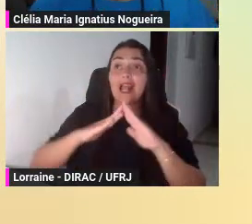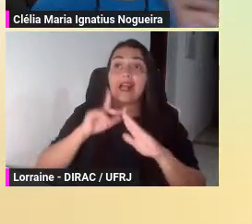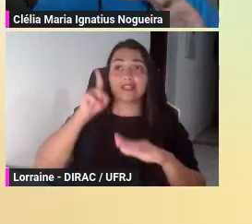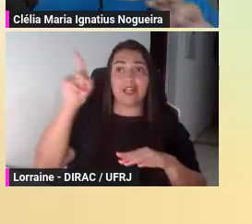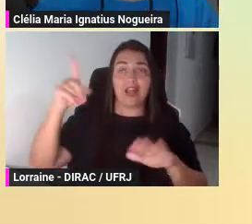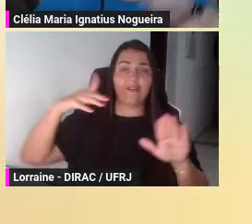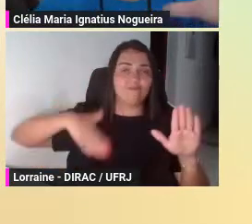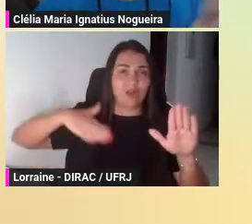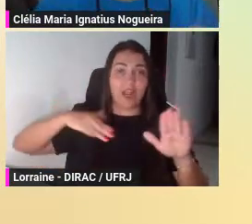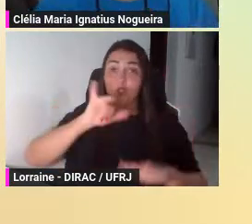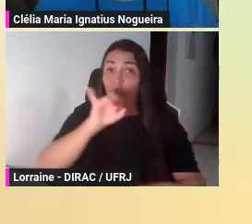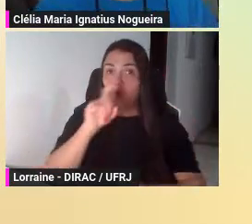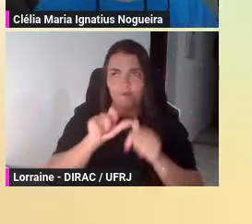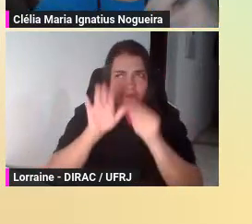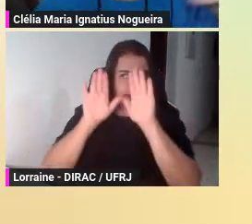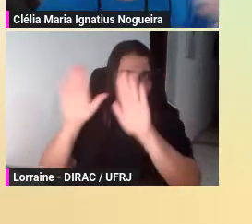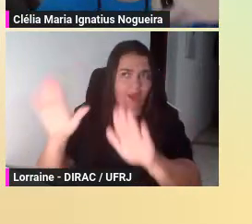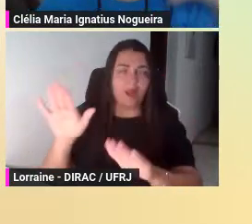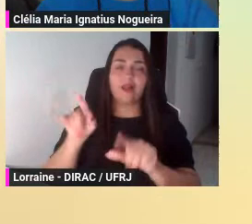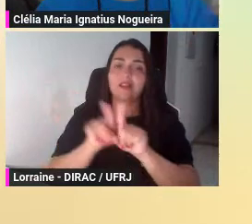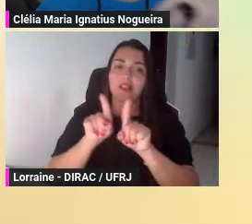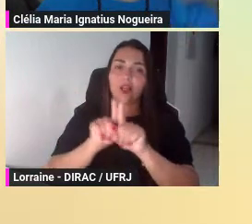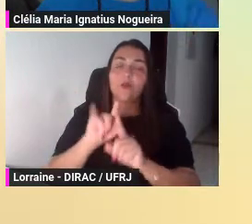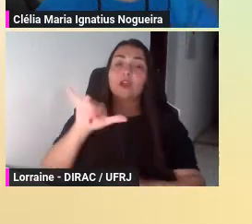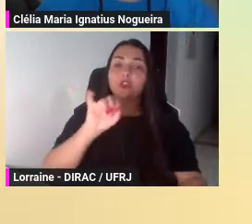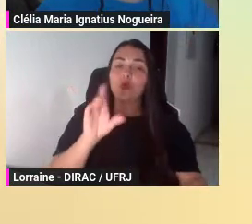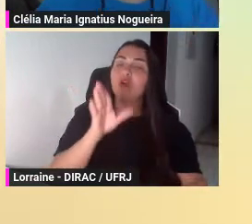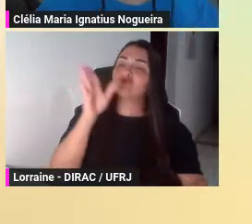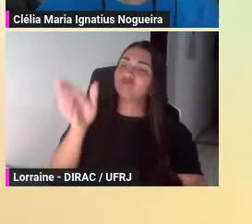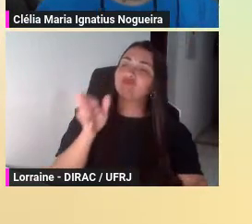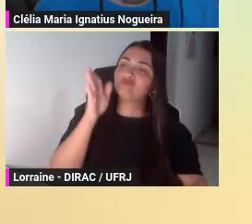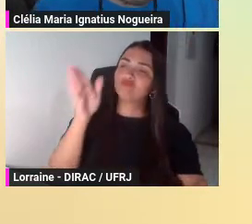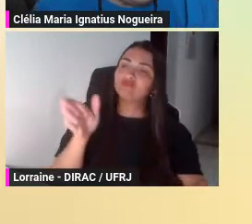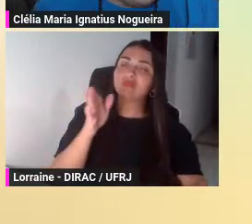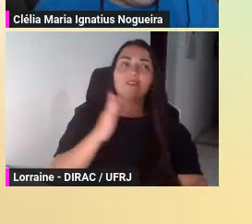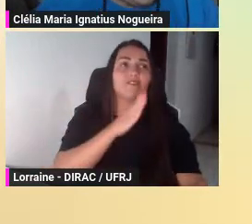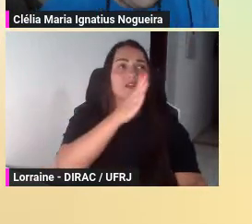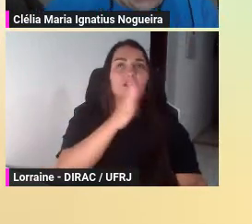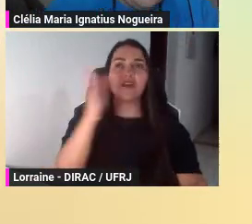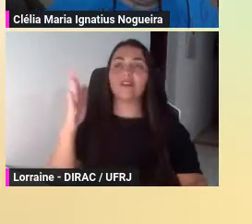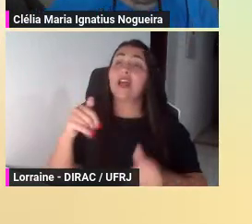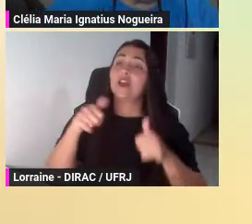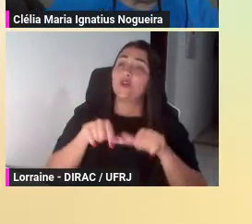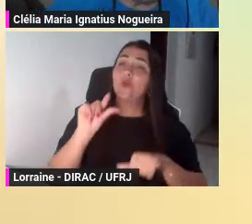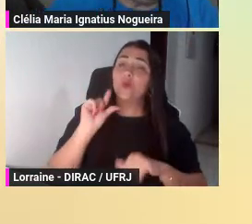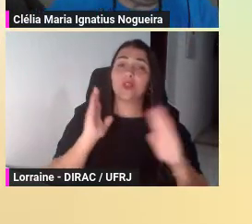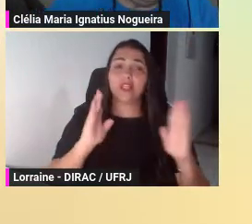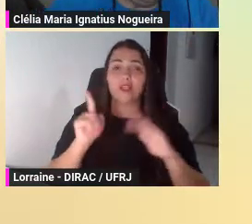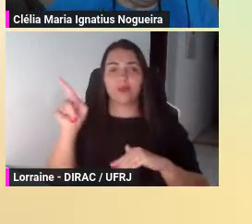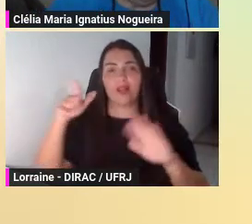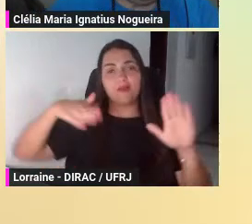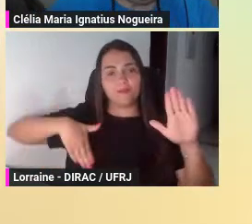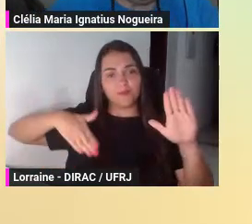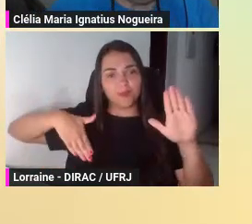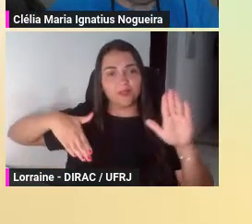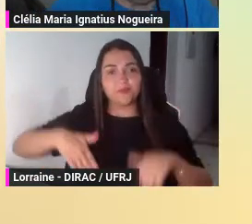tá? Então, incluo o João nesses meus roteiros, passo uns tempos com ele na praia. Continua, por